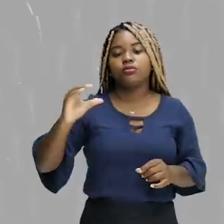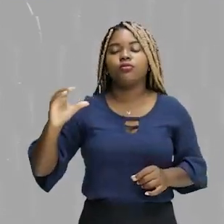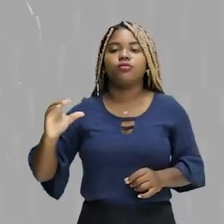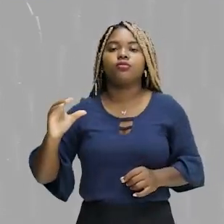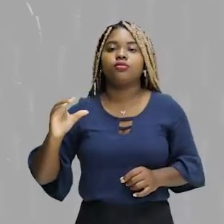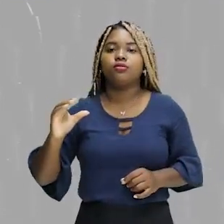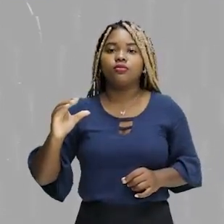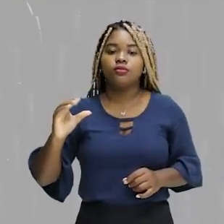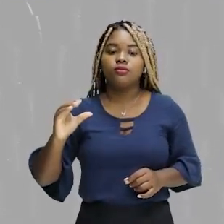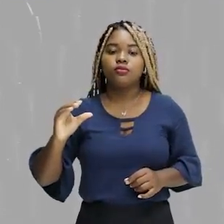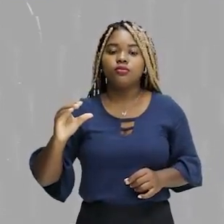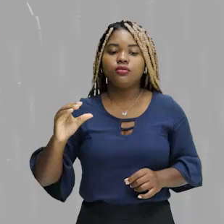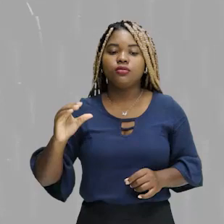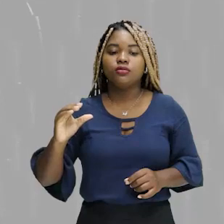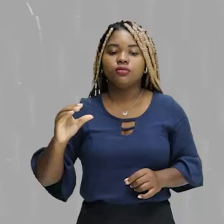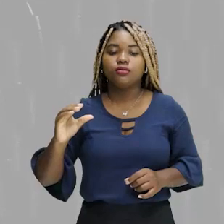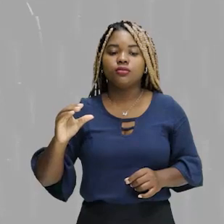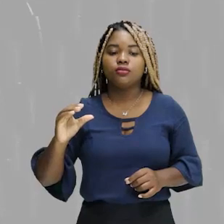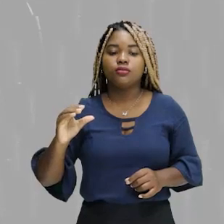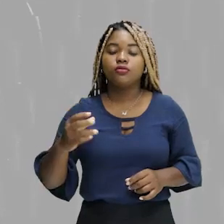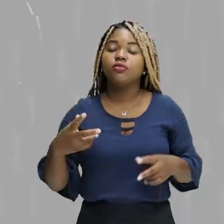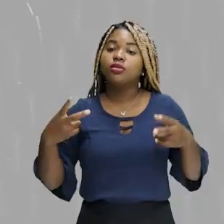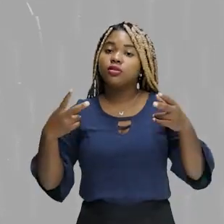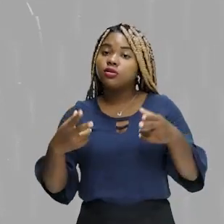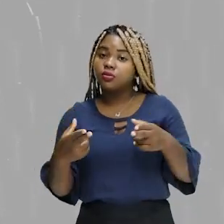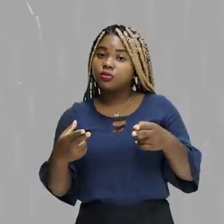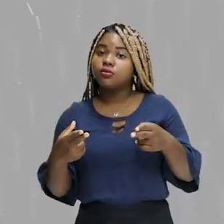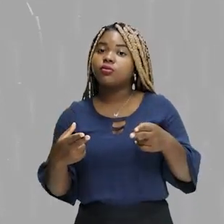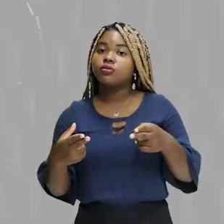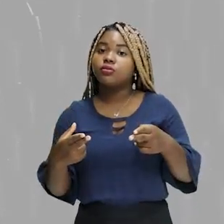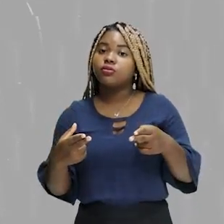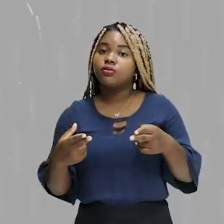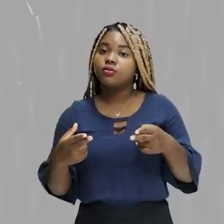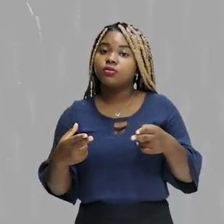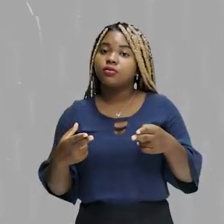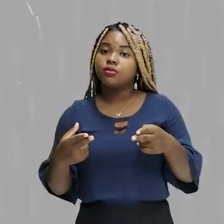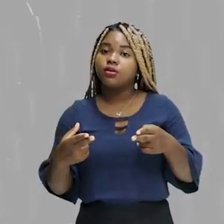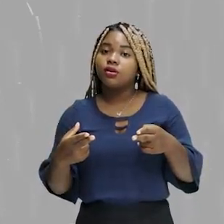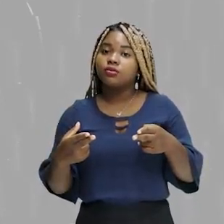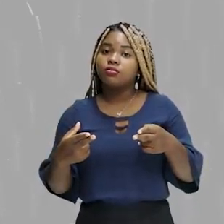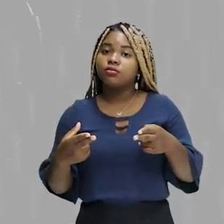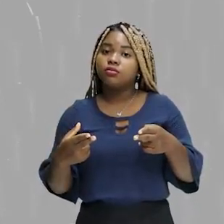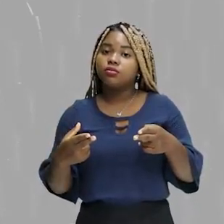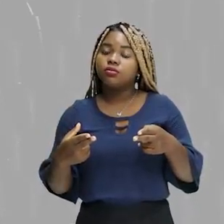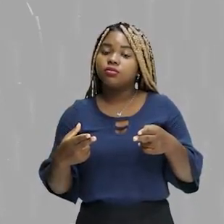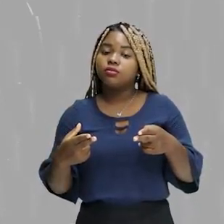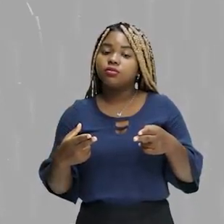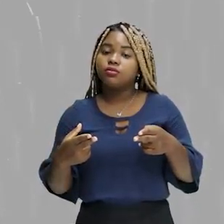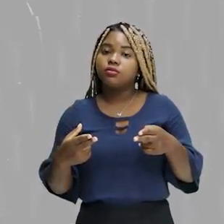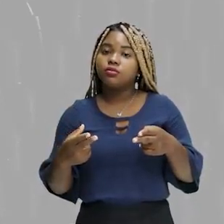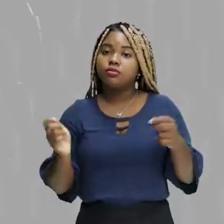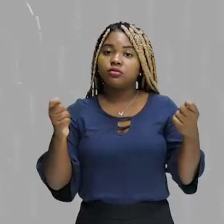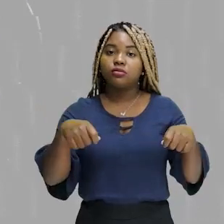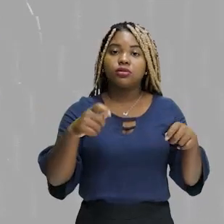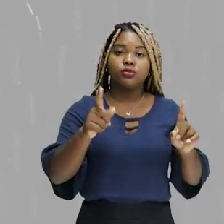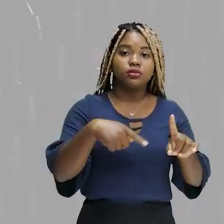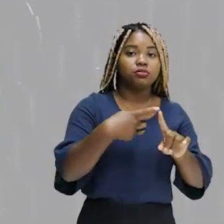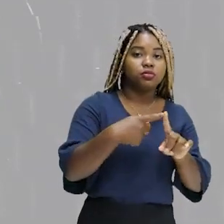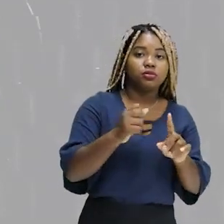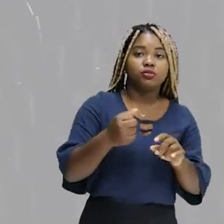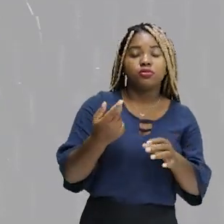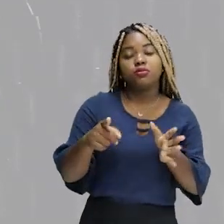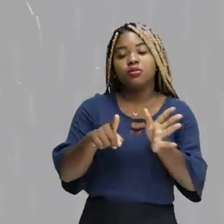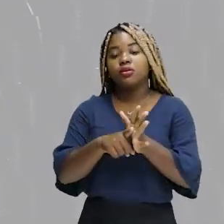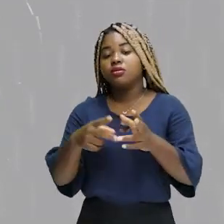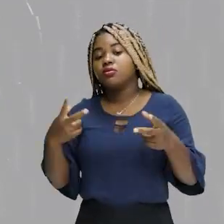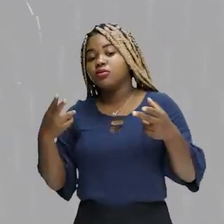vai ser numericamente igual, certo? Numericamente, e o sinal. Eles vão ser iguais